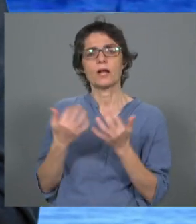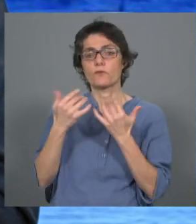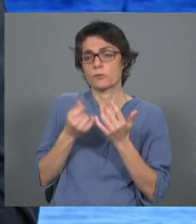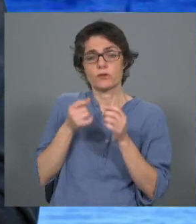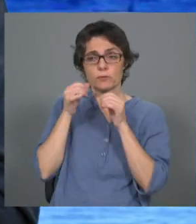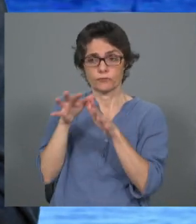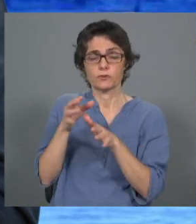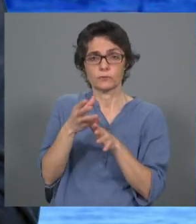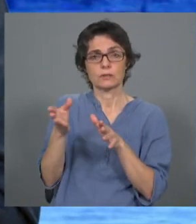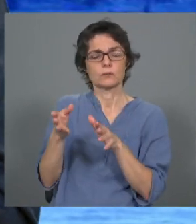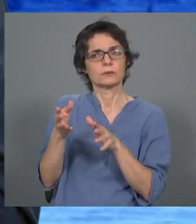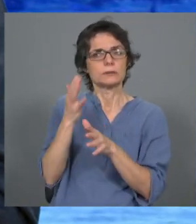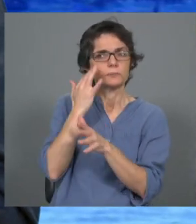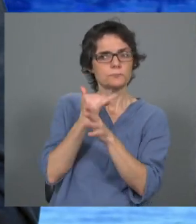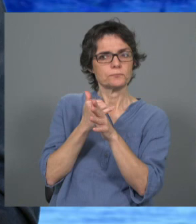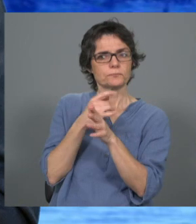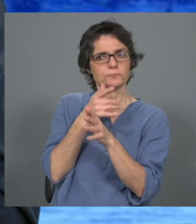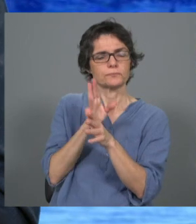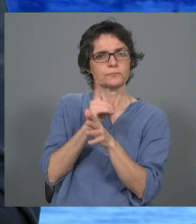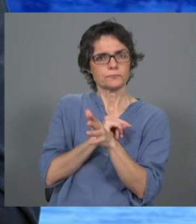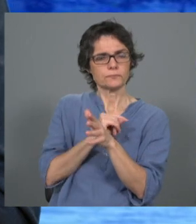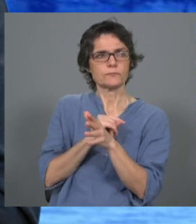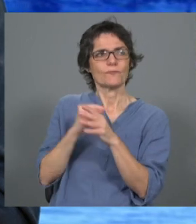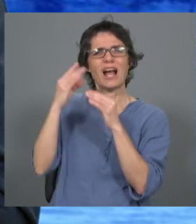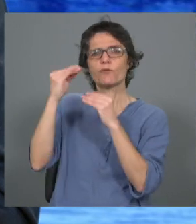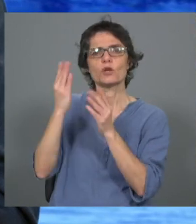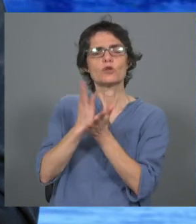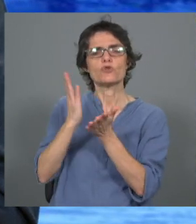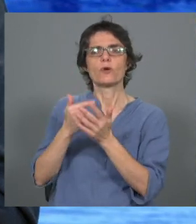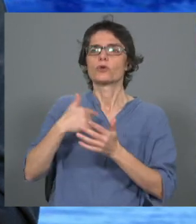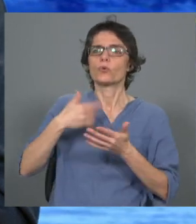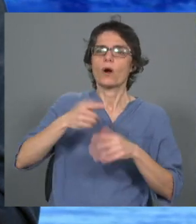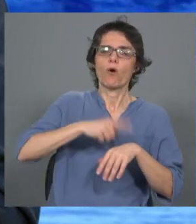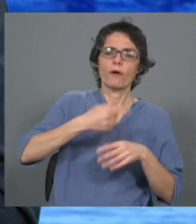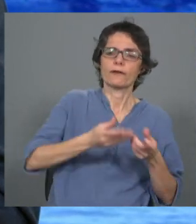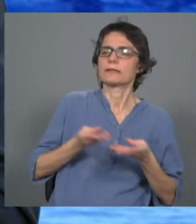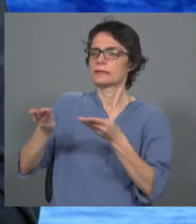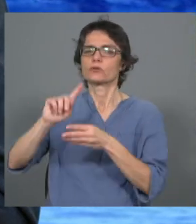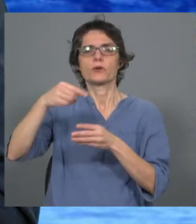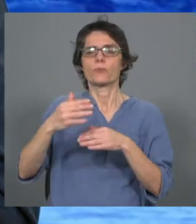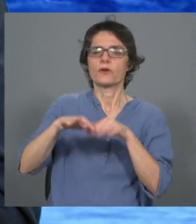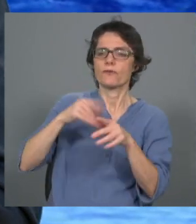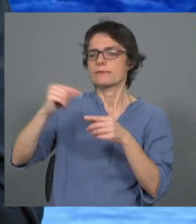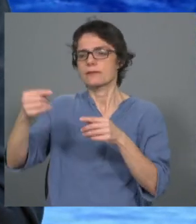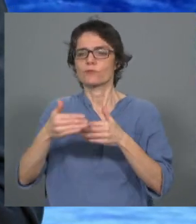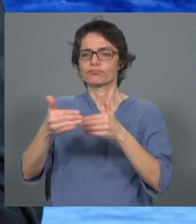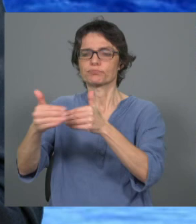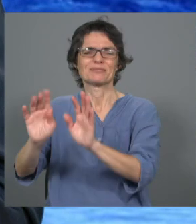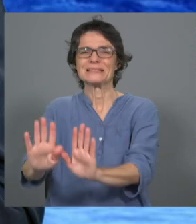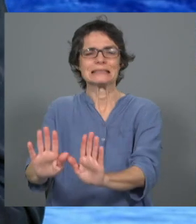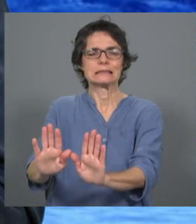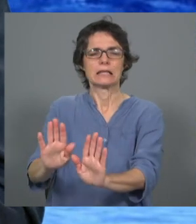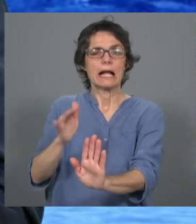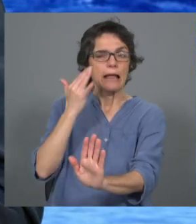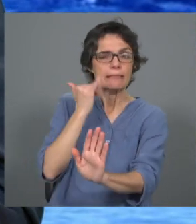acólitos, que a formação não seja meramente tecnicista, mas que vá para além disso. Mesmo que seja o